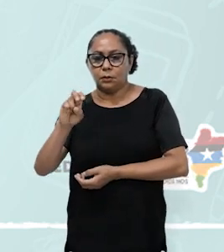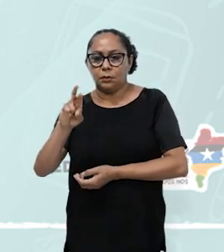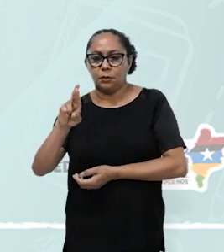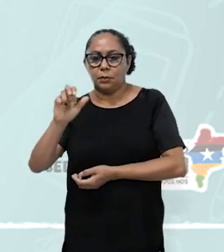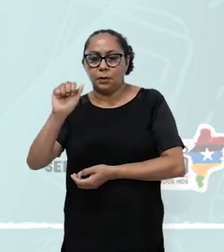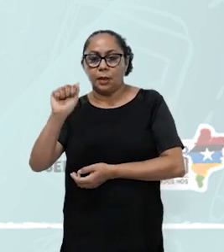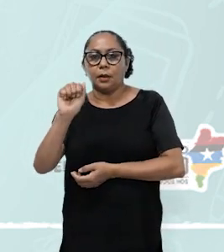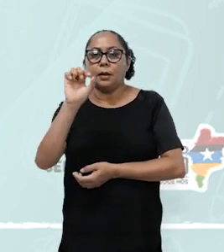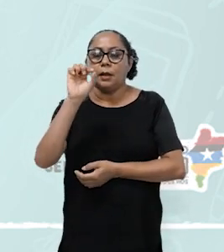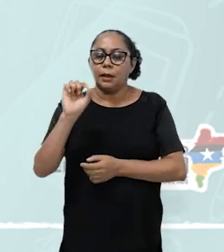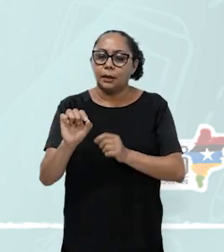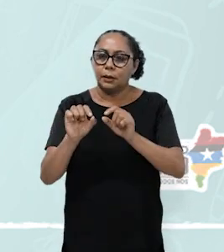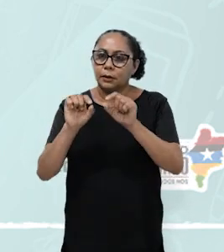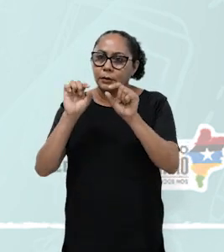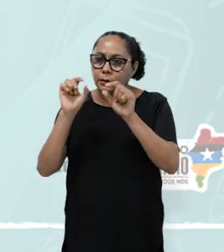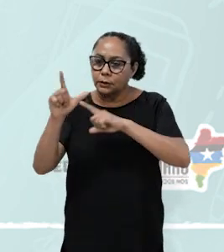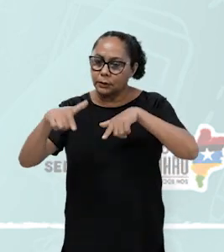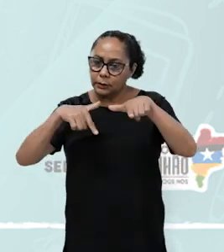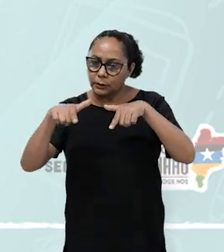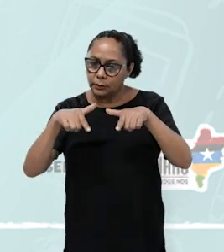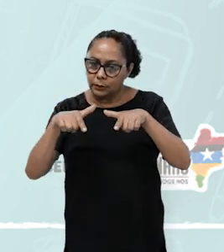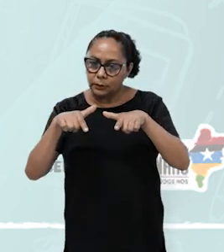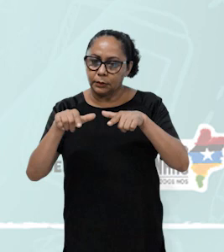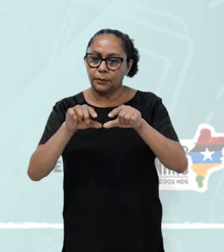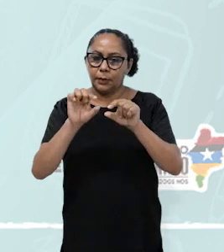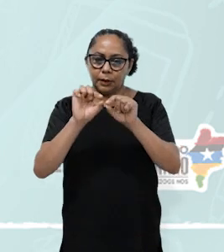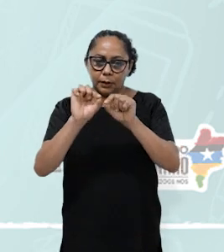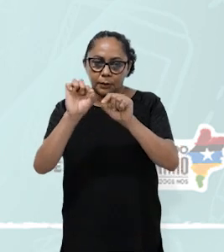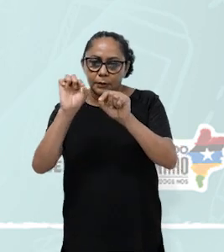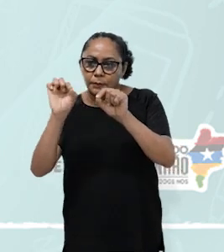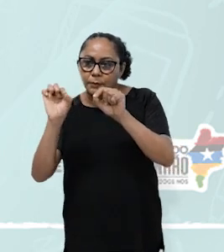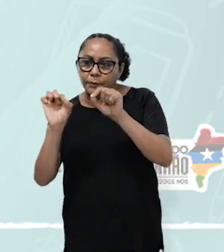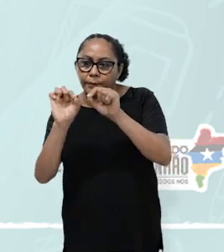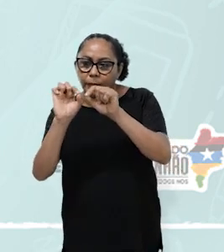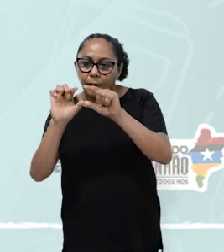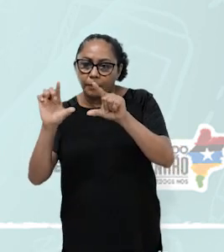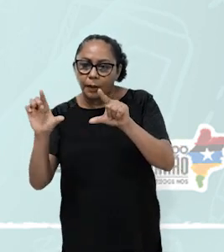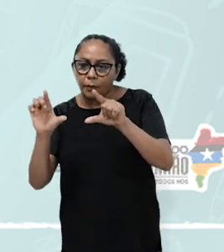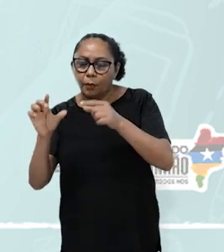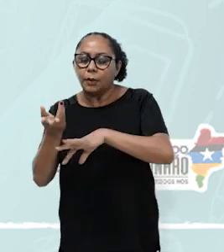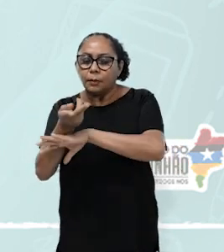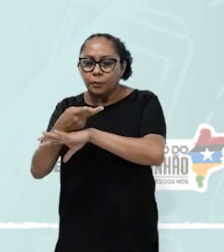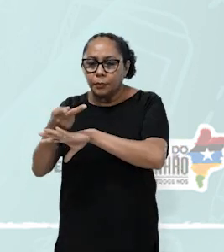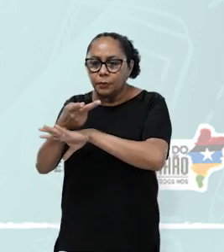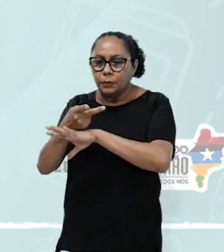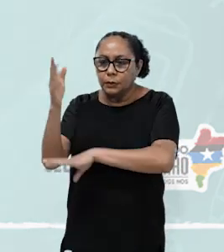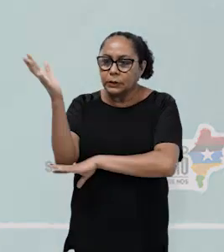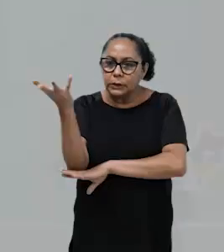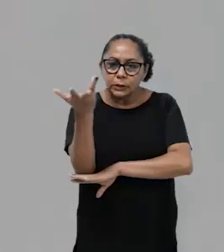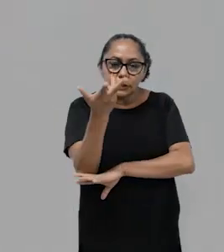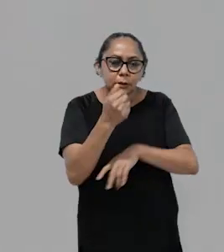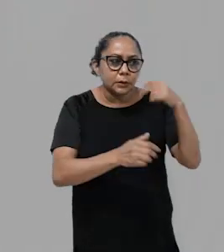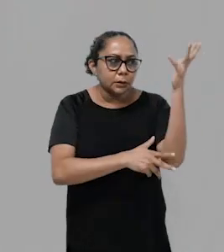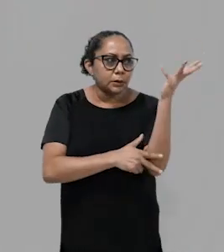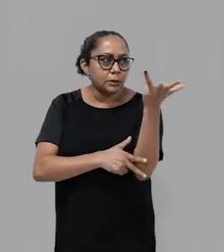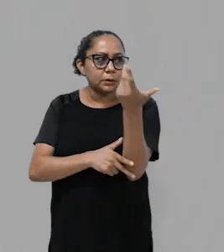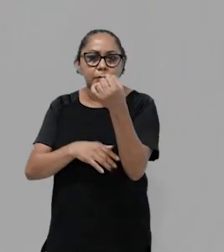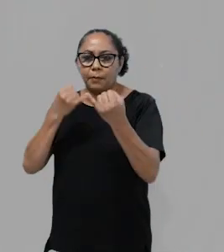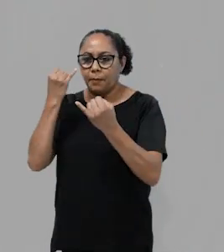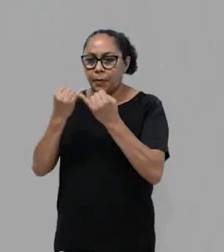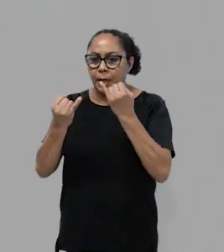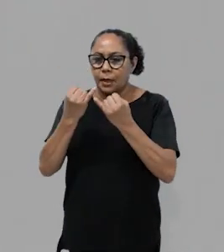mais largos, mas, assim como os impressionistas, ele vai em busca da natureza, paisagem. E, professor, parece uma